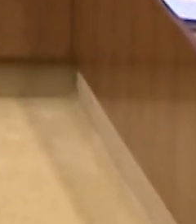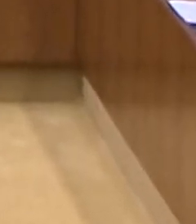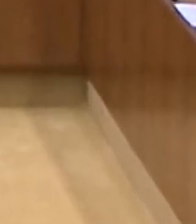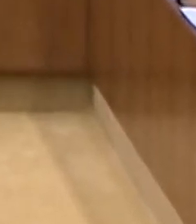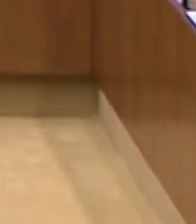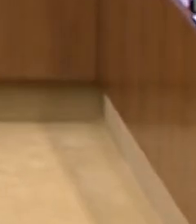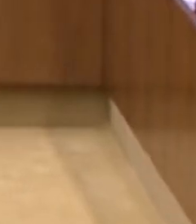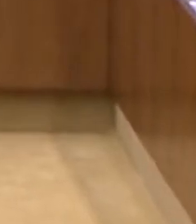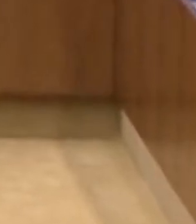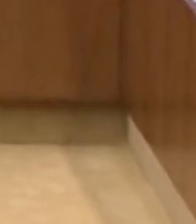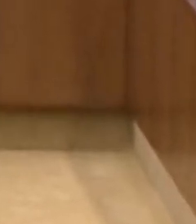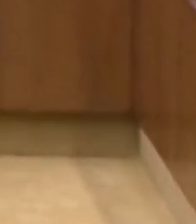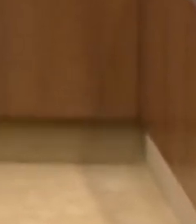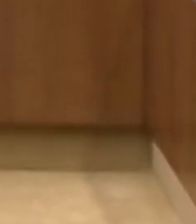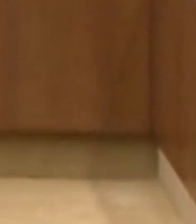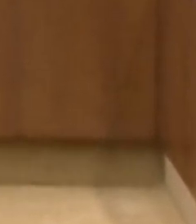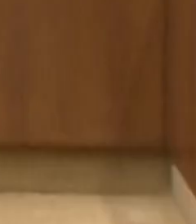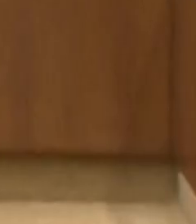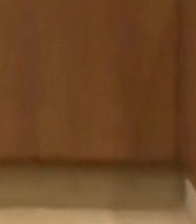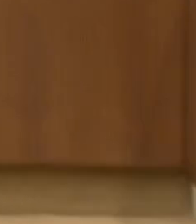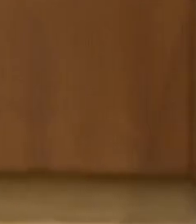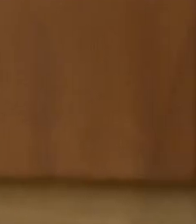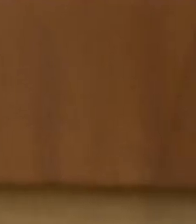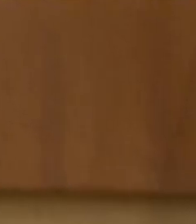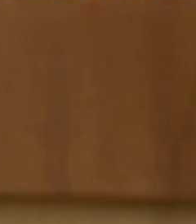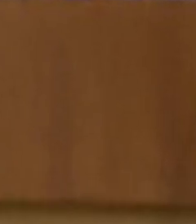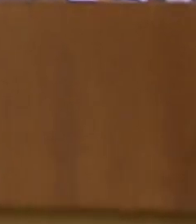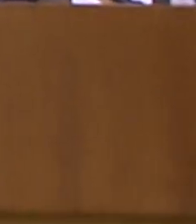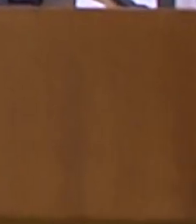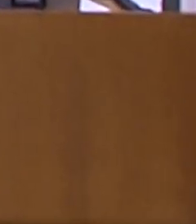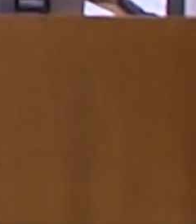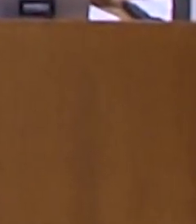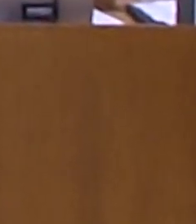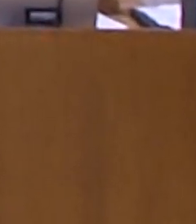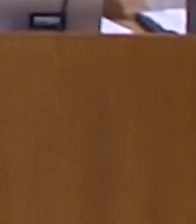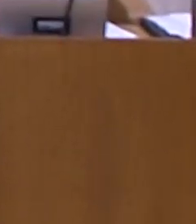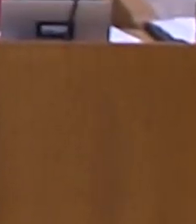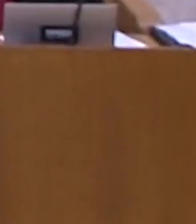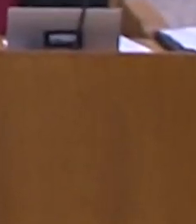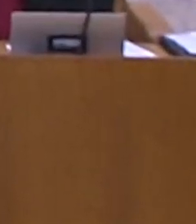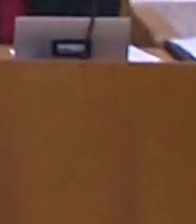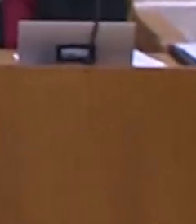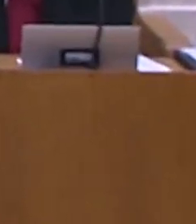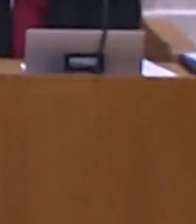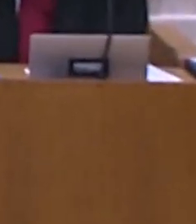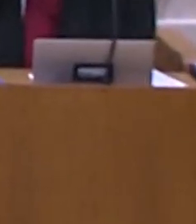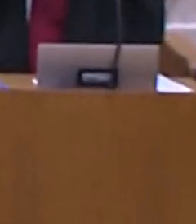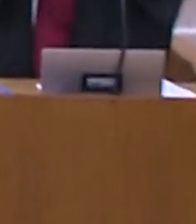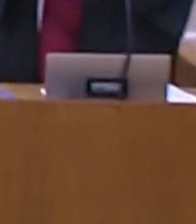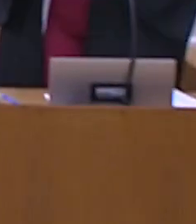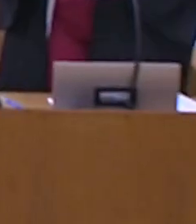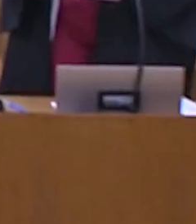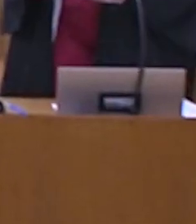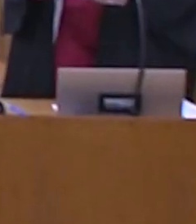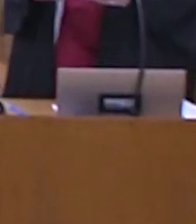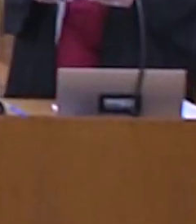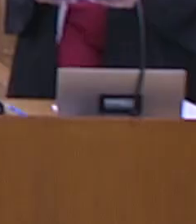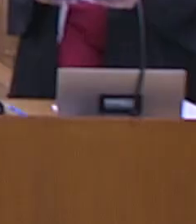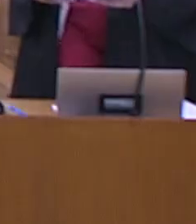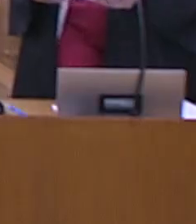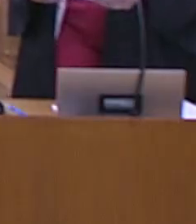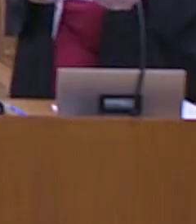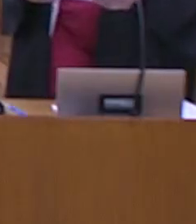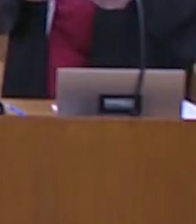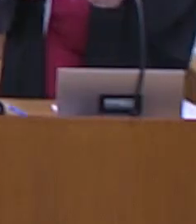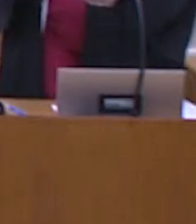nos assistem pela TV Justiça. Na imagem vista do plenário do Supremo Tribunal Peço Federal. Peço à senhora secretária que proceda à leitura da ata